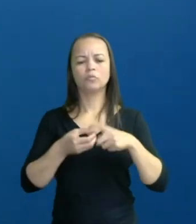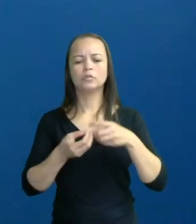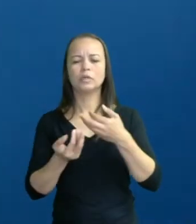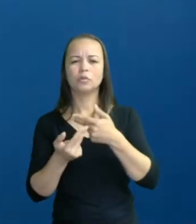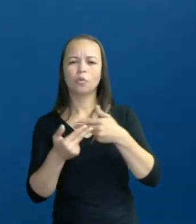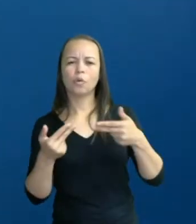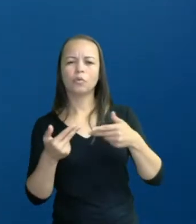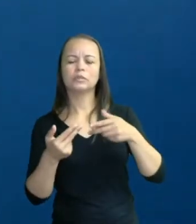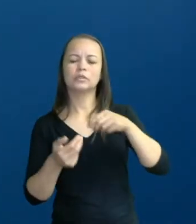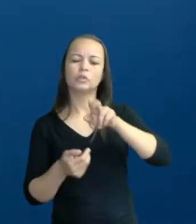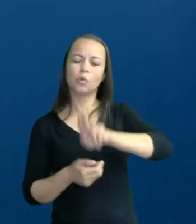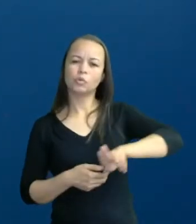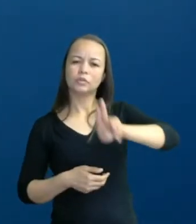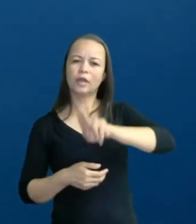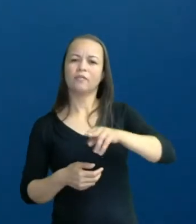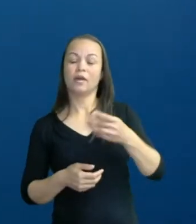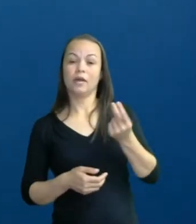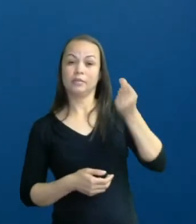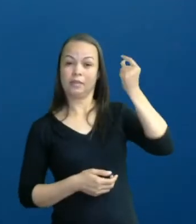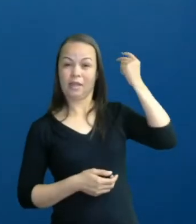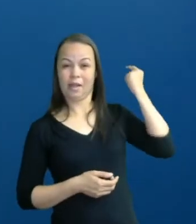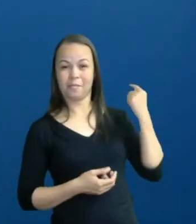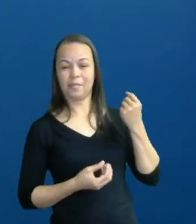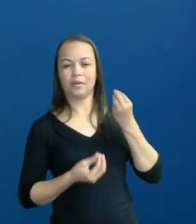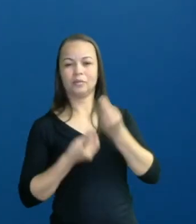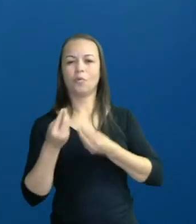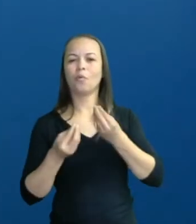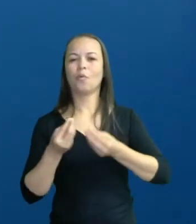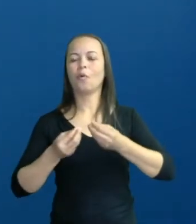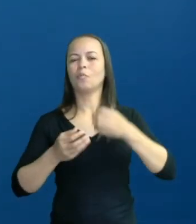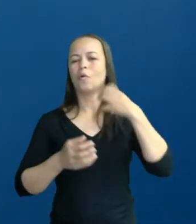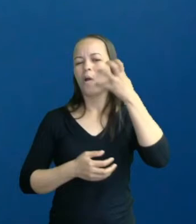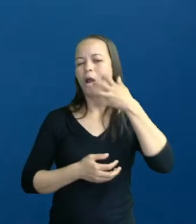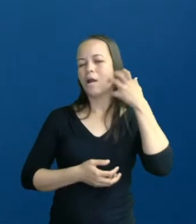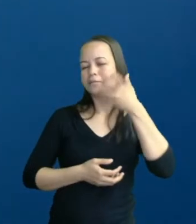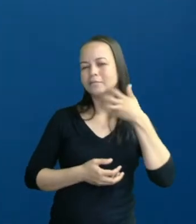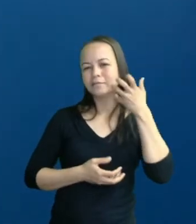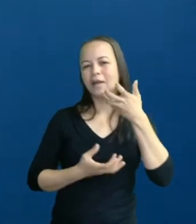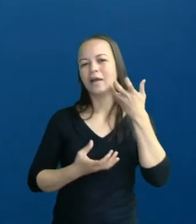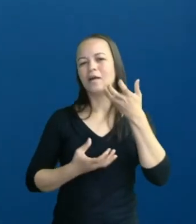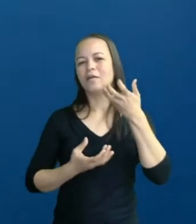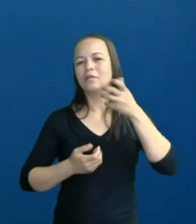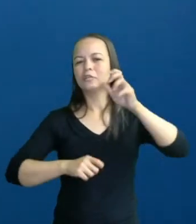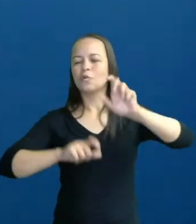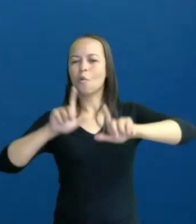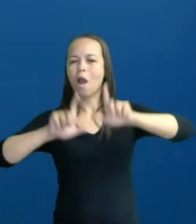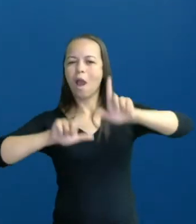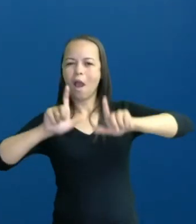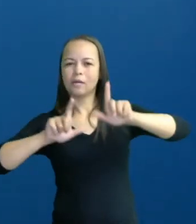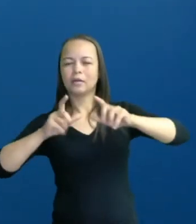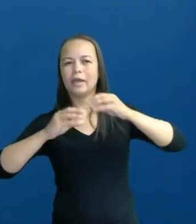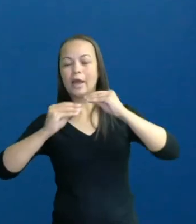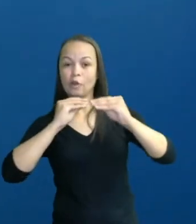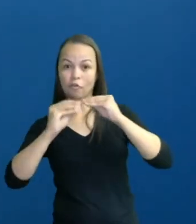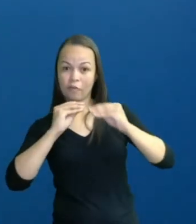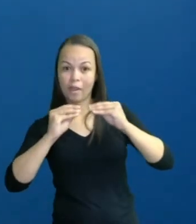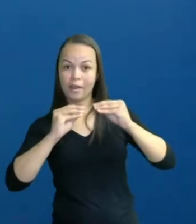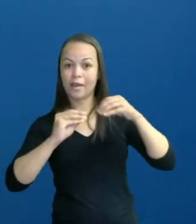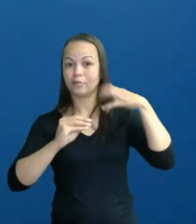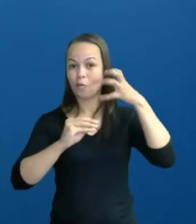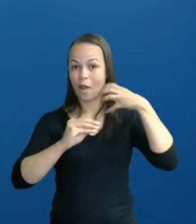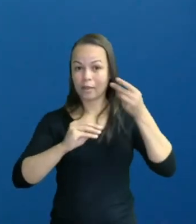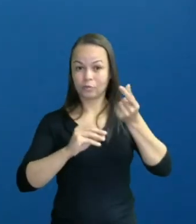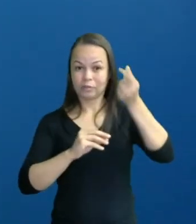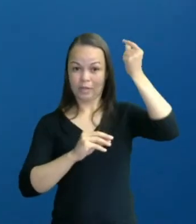alcançar muito mais pessoas, para que a educação chegasse na sua casa, a gente veio o quê? Gravar aula na televisão